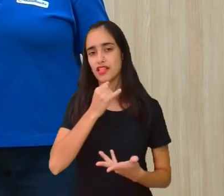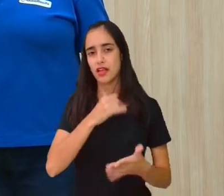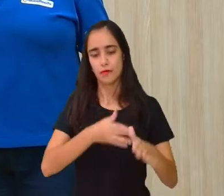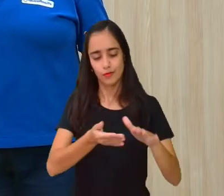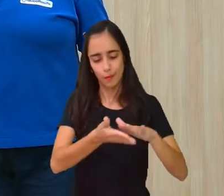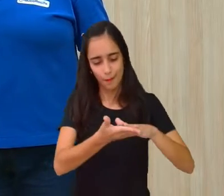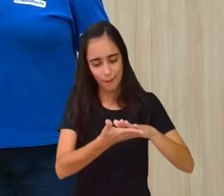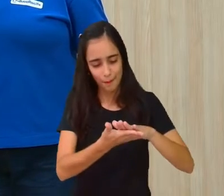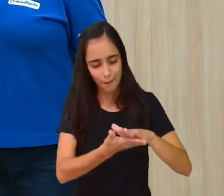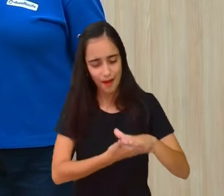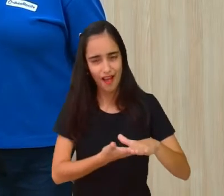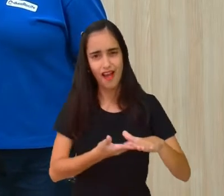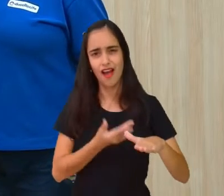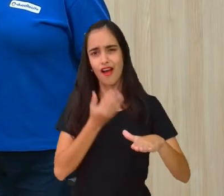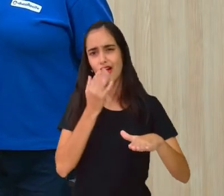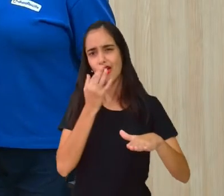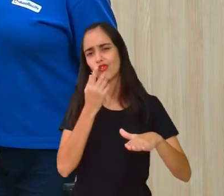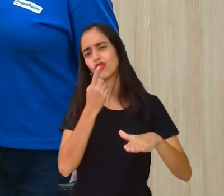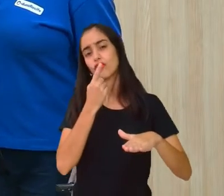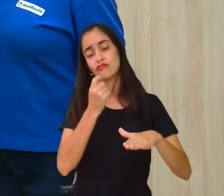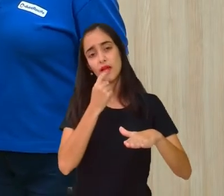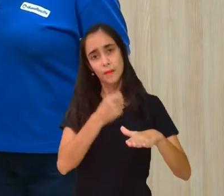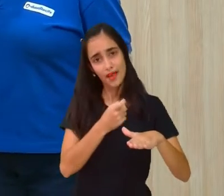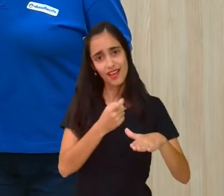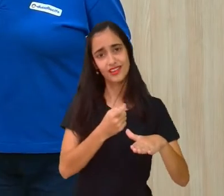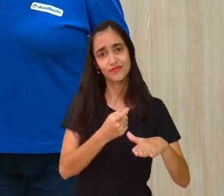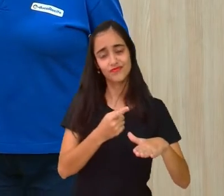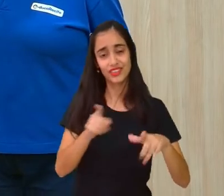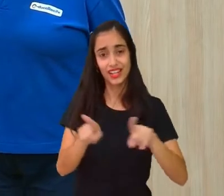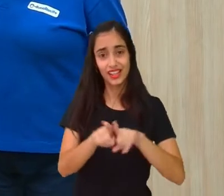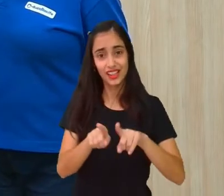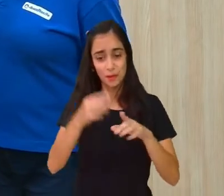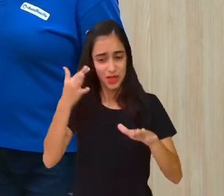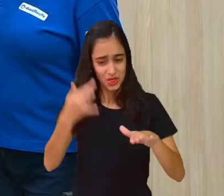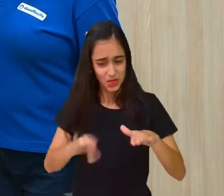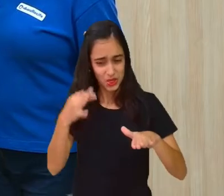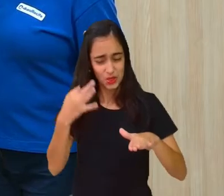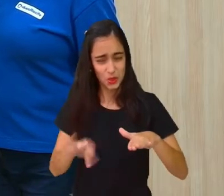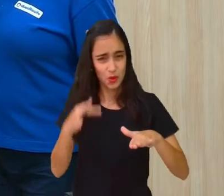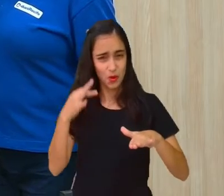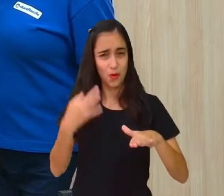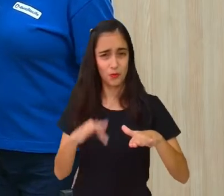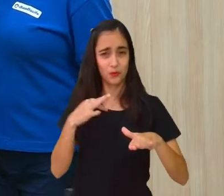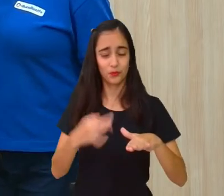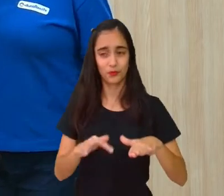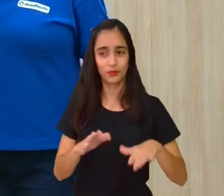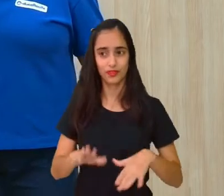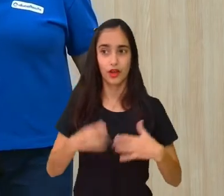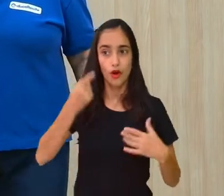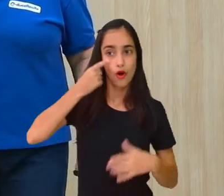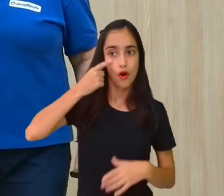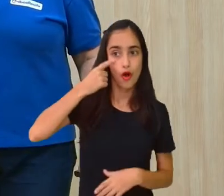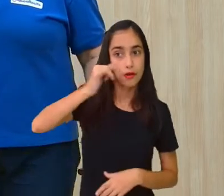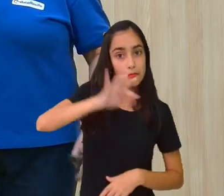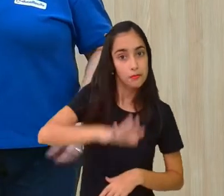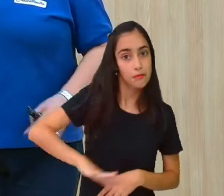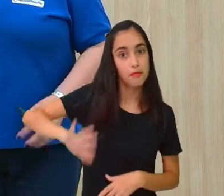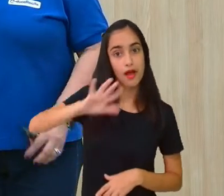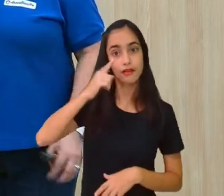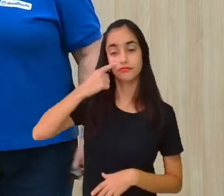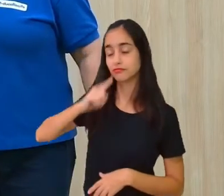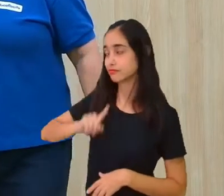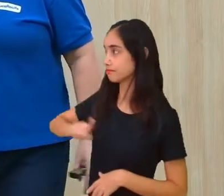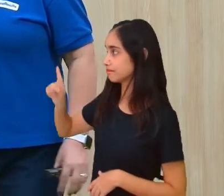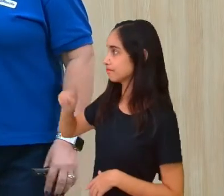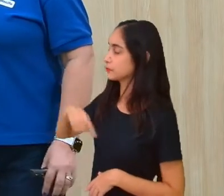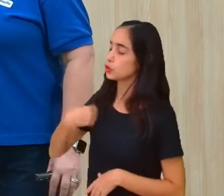que tem uma infecção. Na hora dessa infecção, que essa imagem aí já está aparecendo, né, a gente